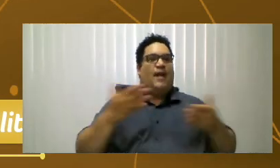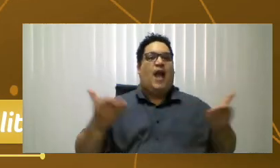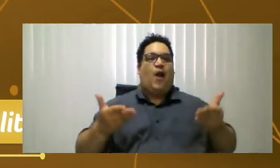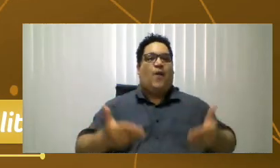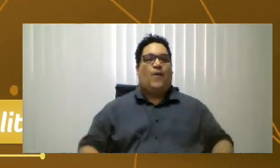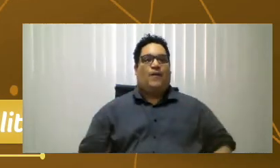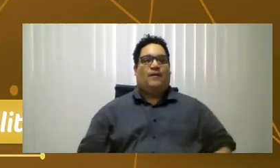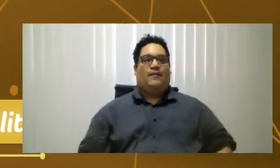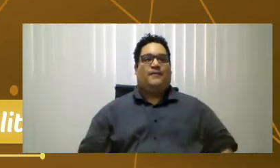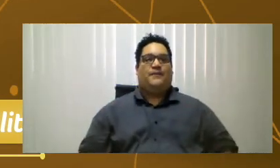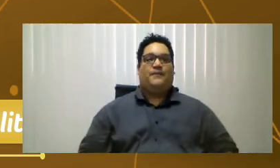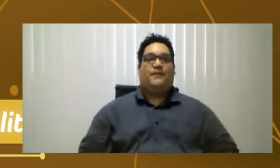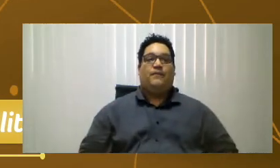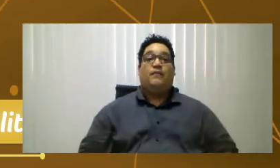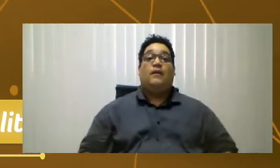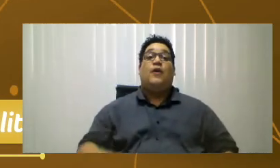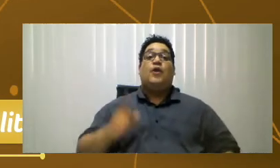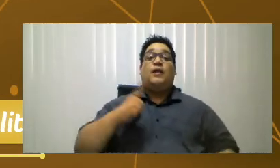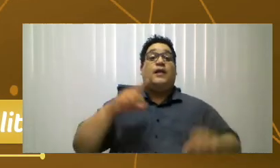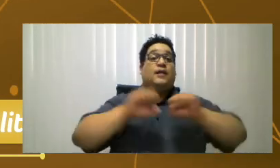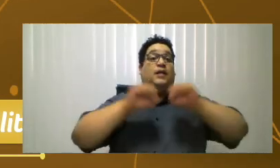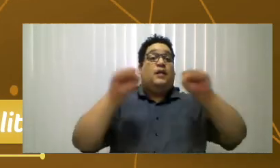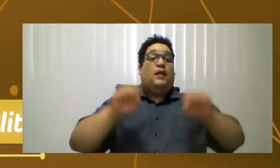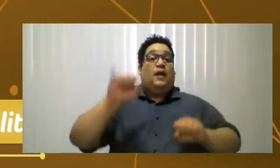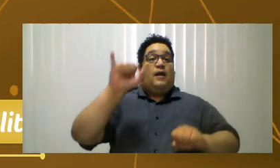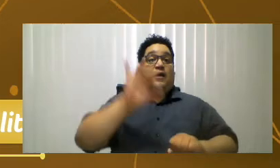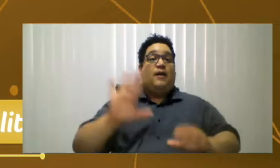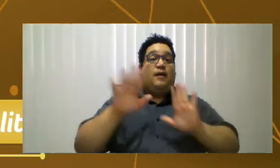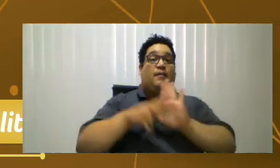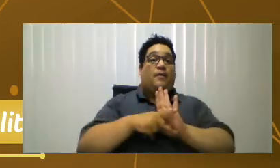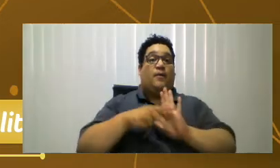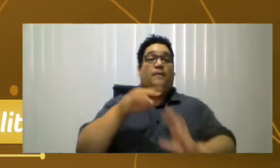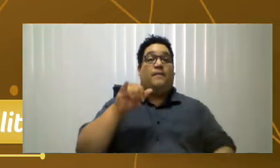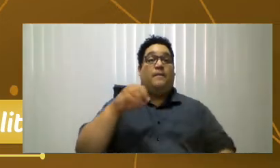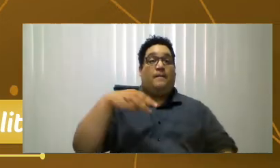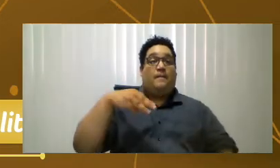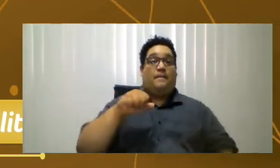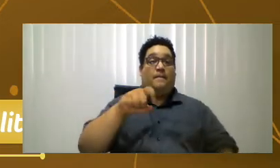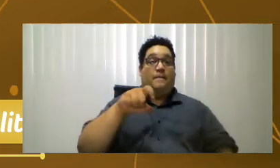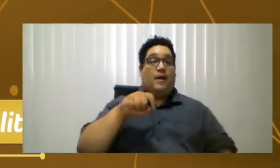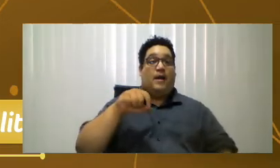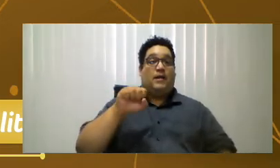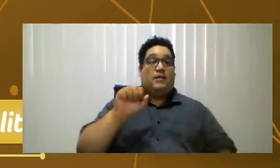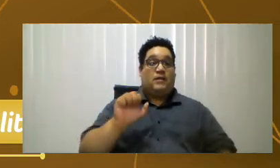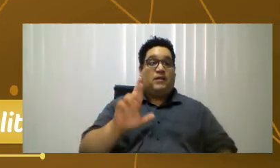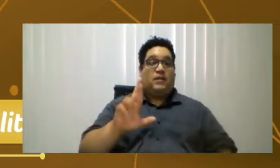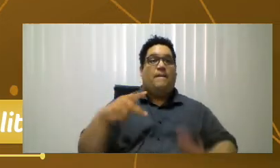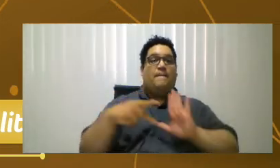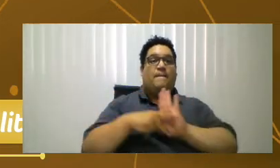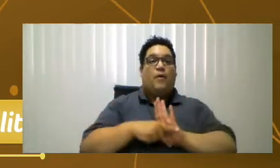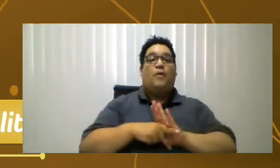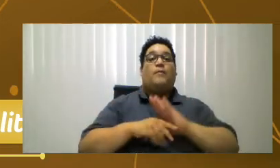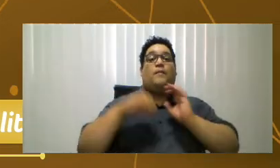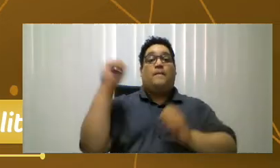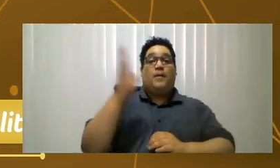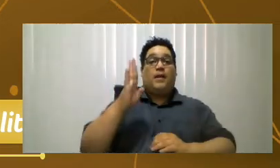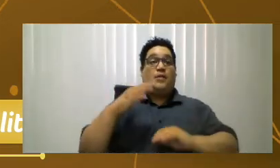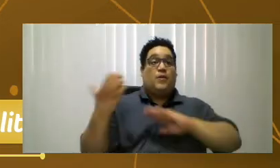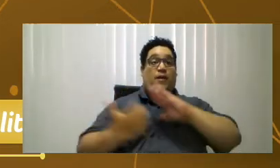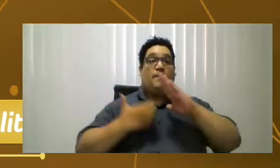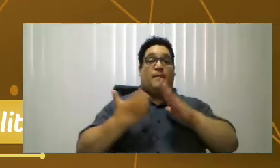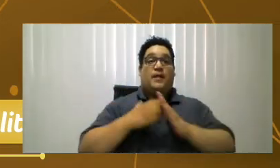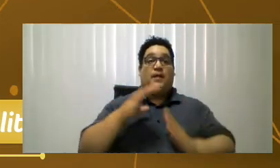gente possui um sistema de imagens que é fornecido pela Maxar através da Space Image Brasil, né, que é a empresa